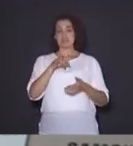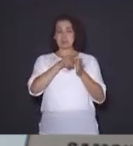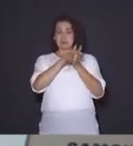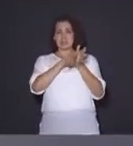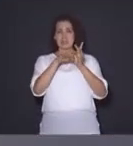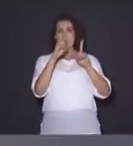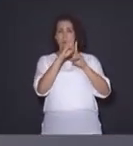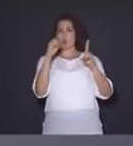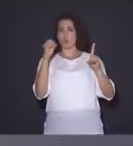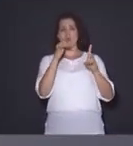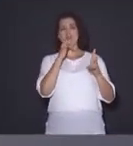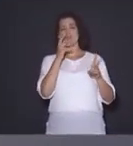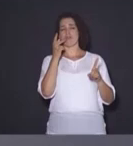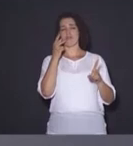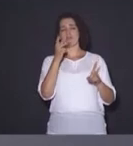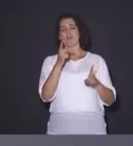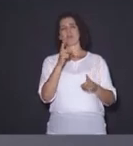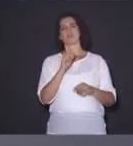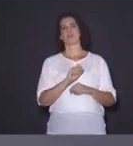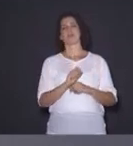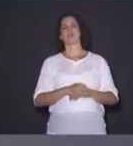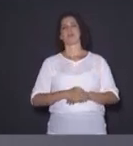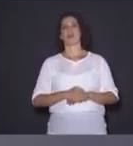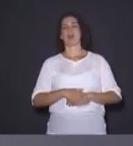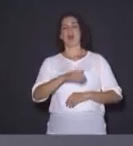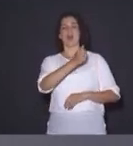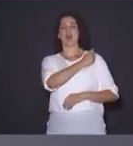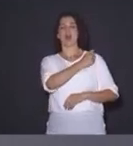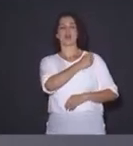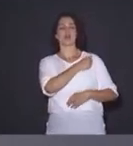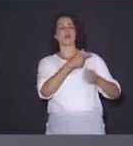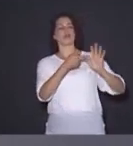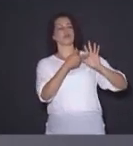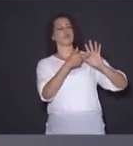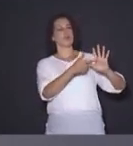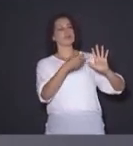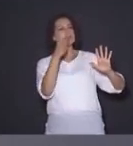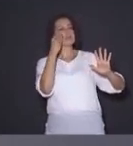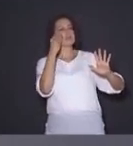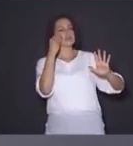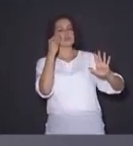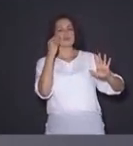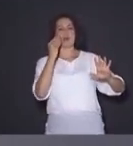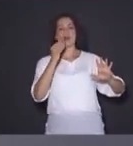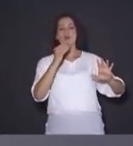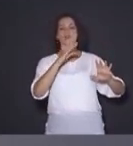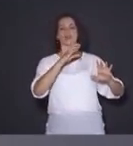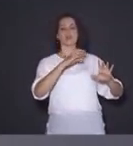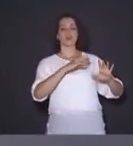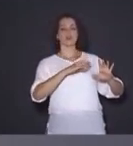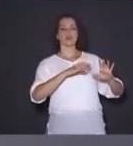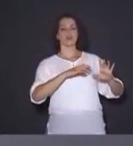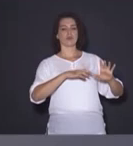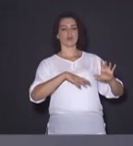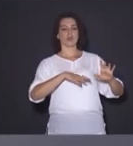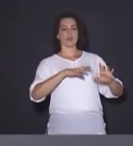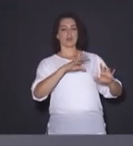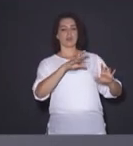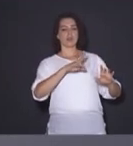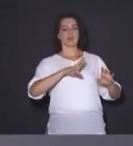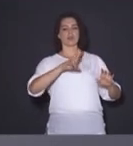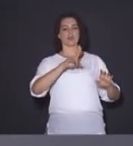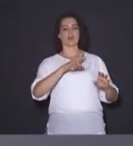alunos relatam tentativa de estupro na universidade veiga de almeida estudantes relatam novos casos de assédio e estupro na